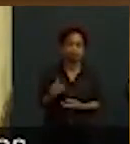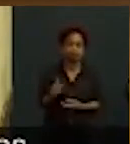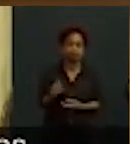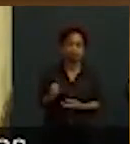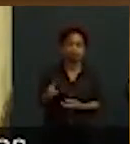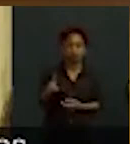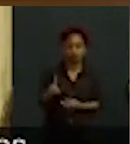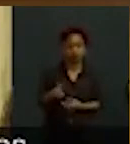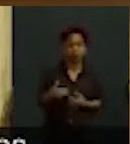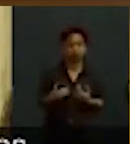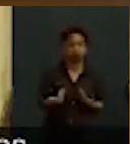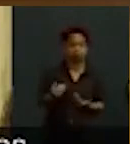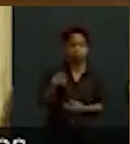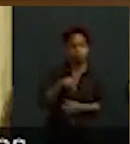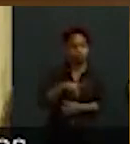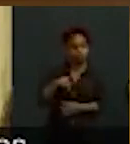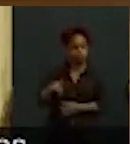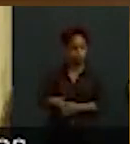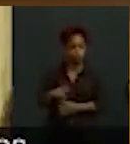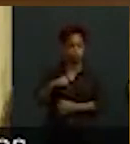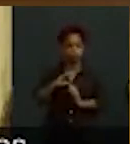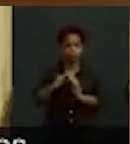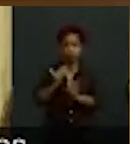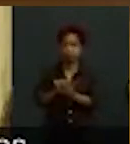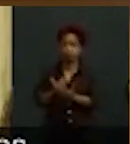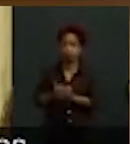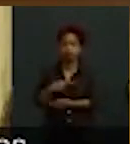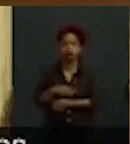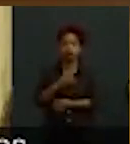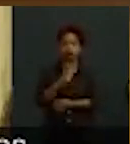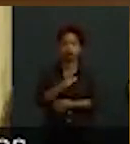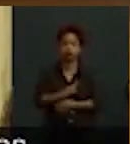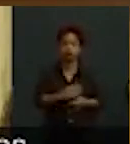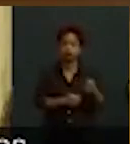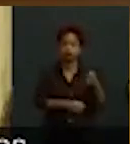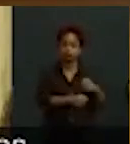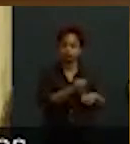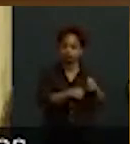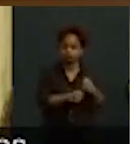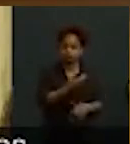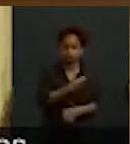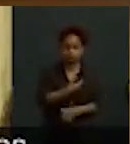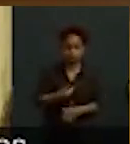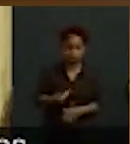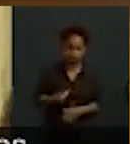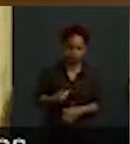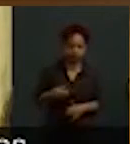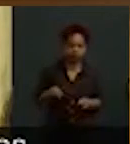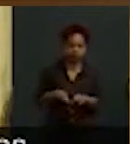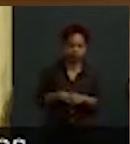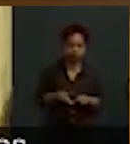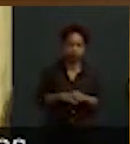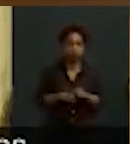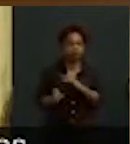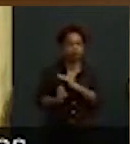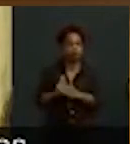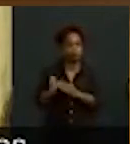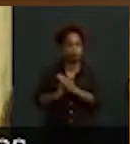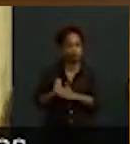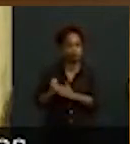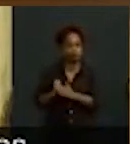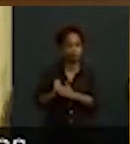Kennedy. É professora da Escola Brasileira de Administração Pública e de Empresas da